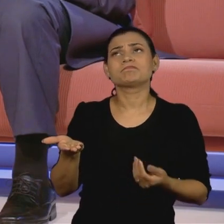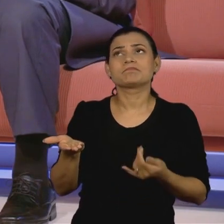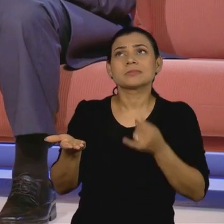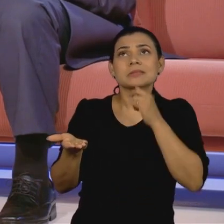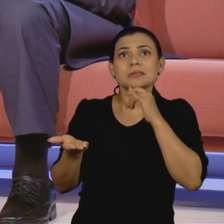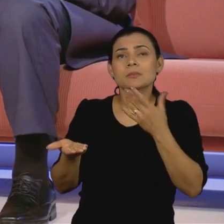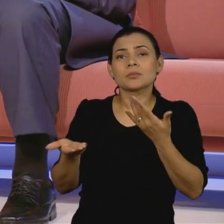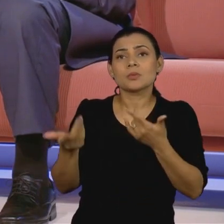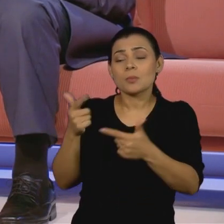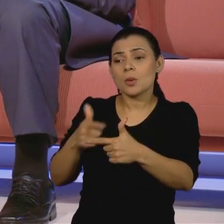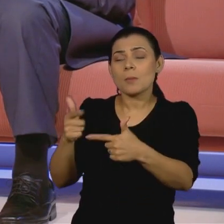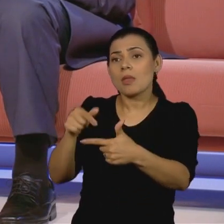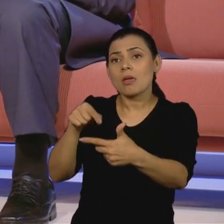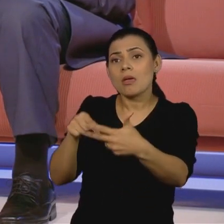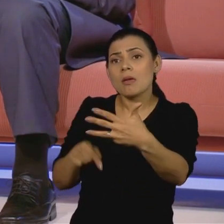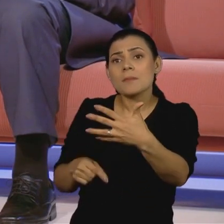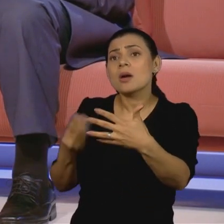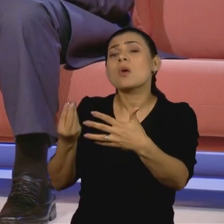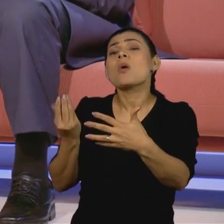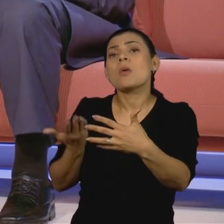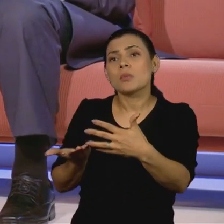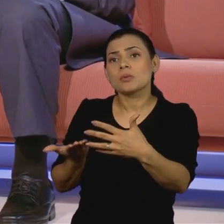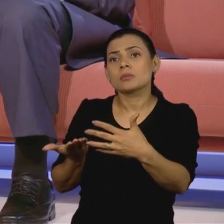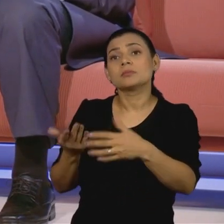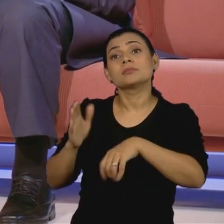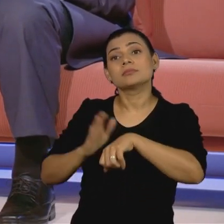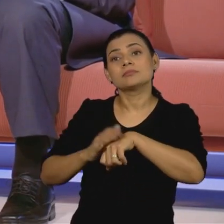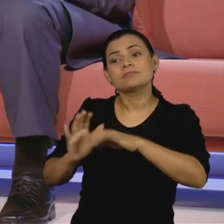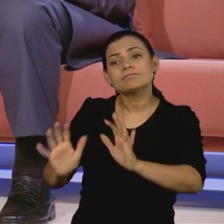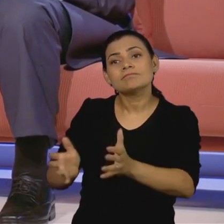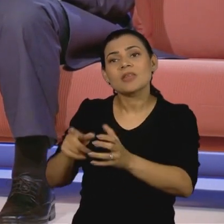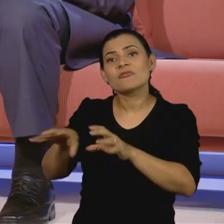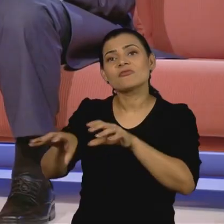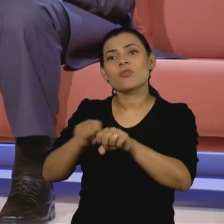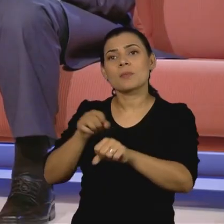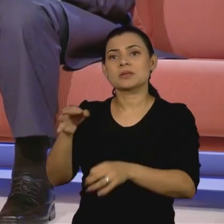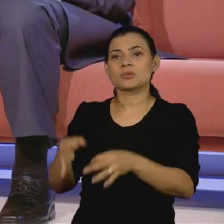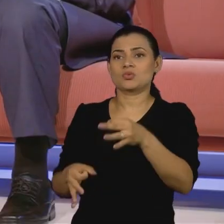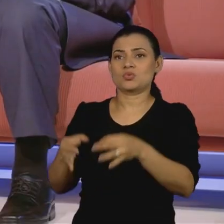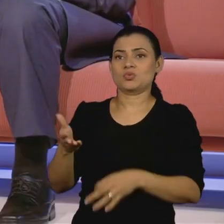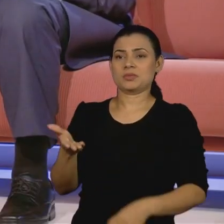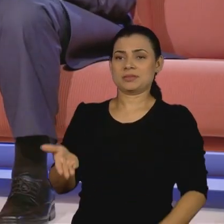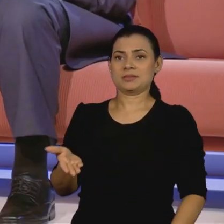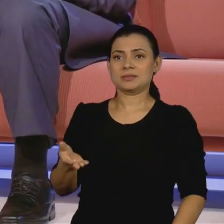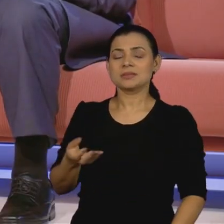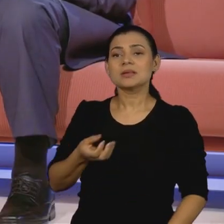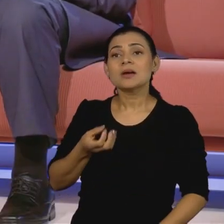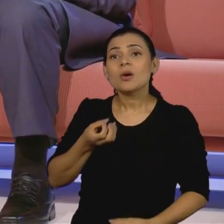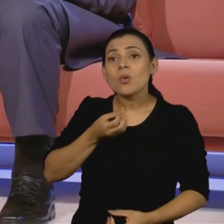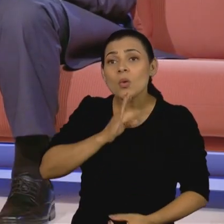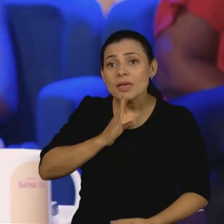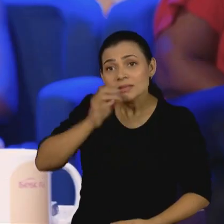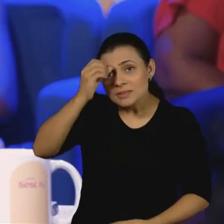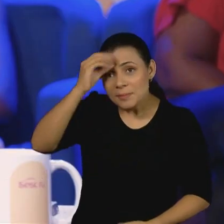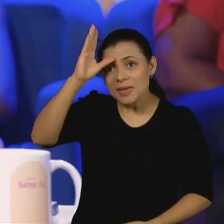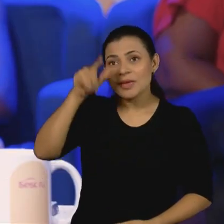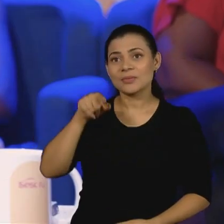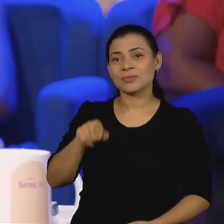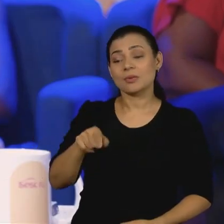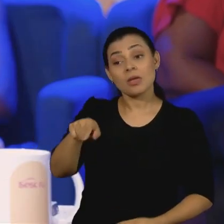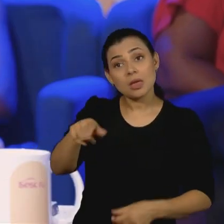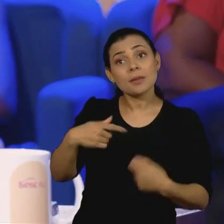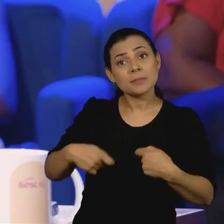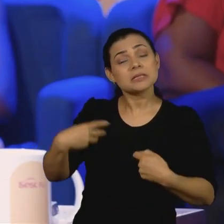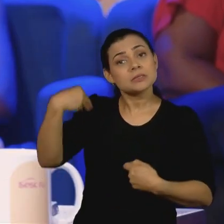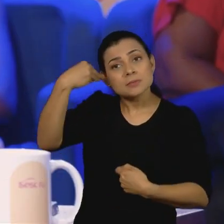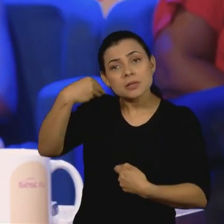parte desse problema? É apostando na formação dos juízes. Aquilo que você disse, né? Ele tem que estar bem